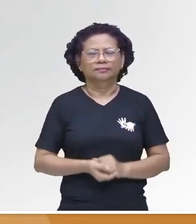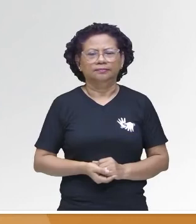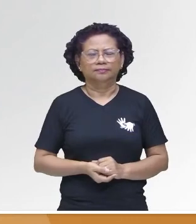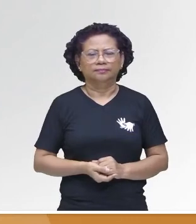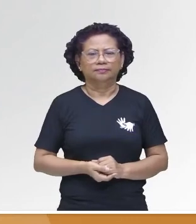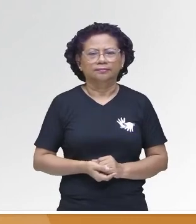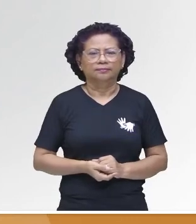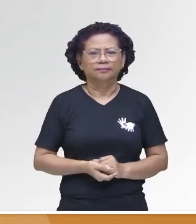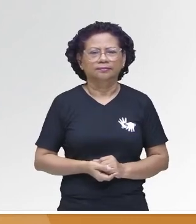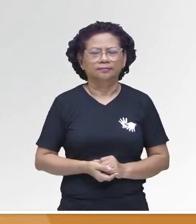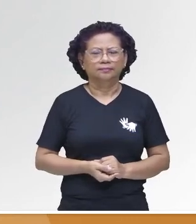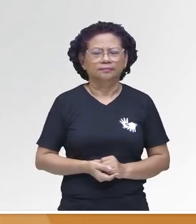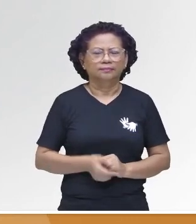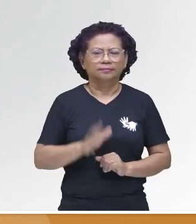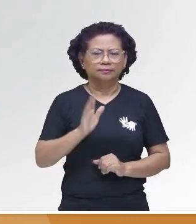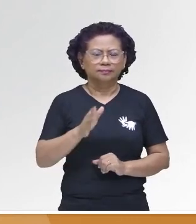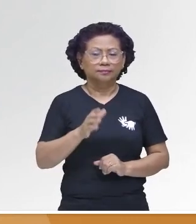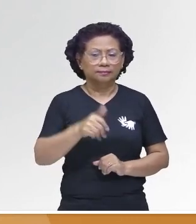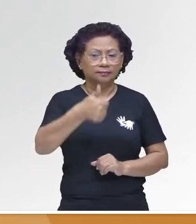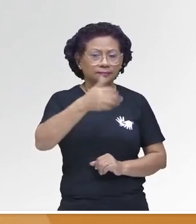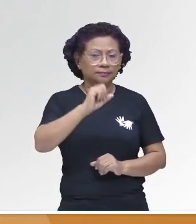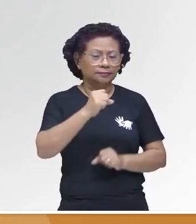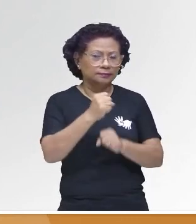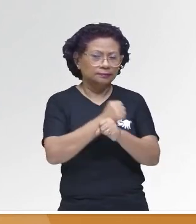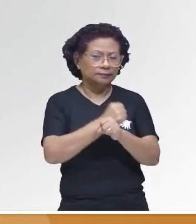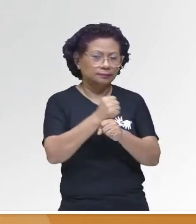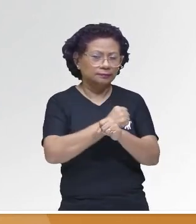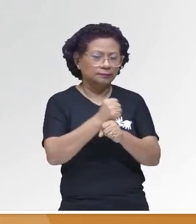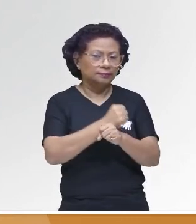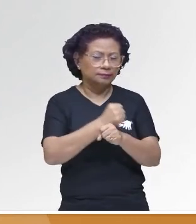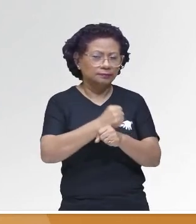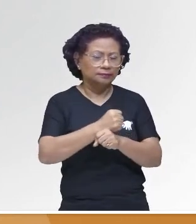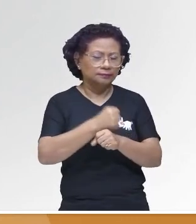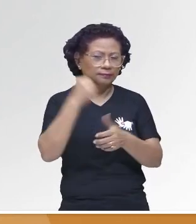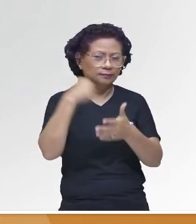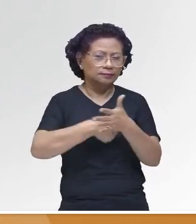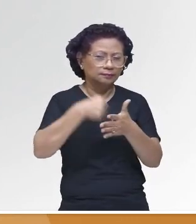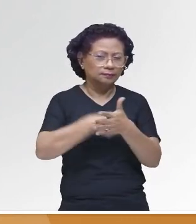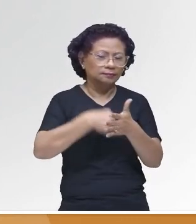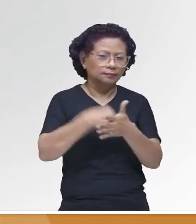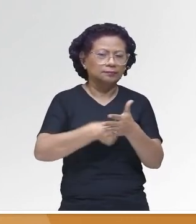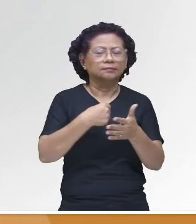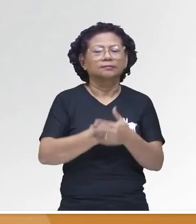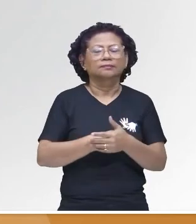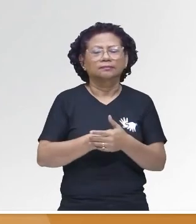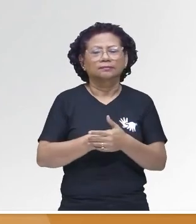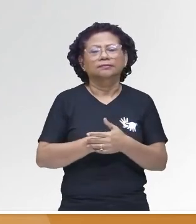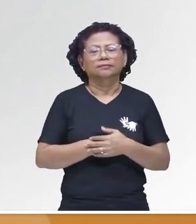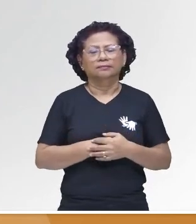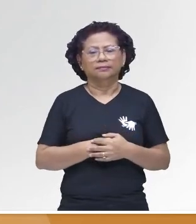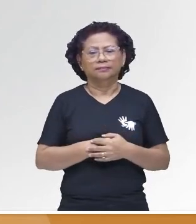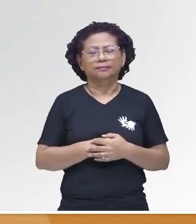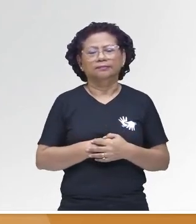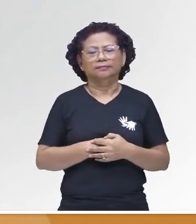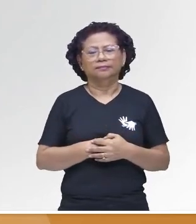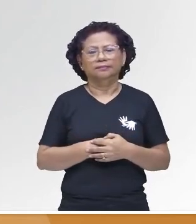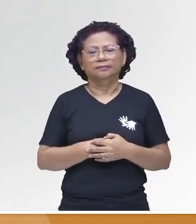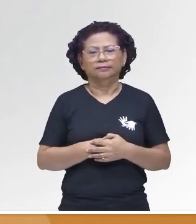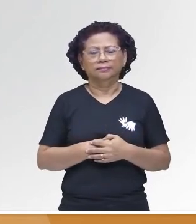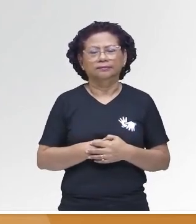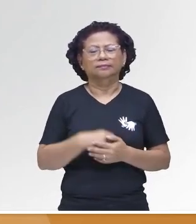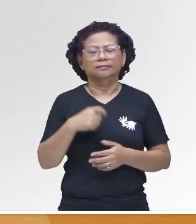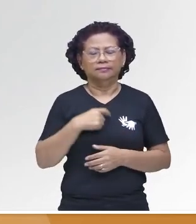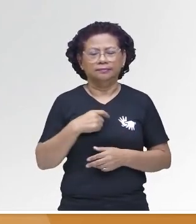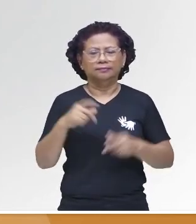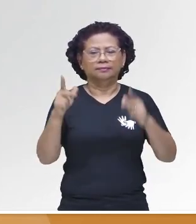Enfraquecido após 10 anos de luta, os farroupilhas aceitaram a proposta do Império, a chamada Paz de Ponche Verde. Essa paz